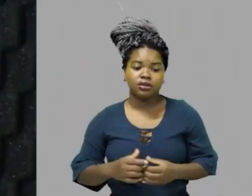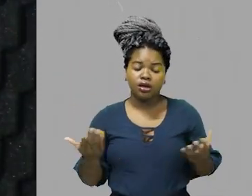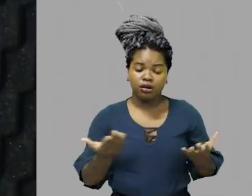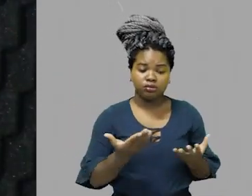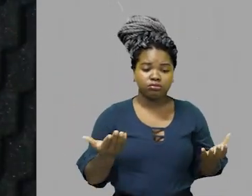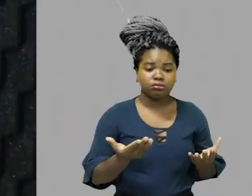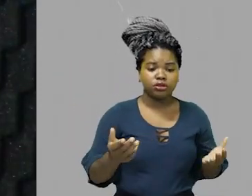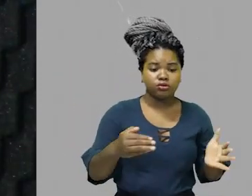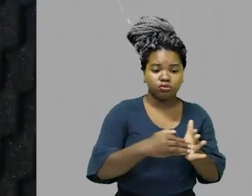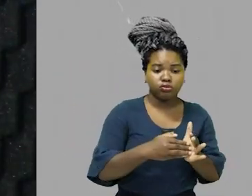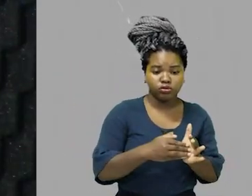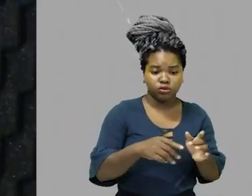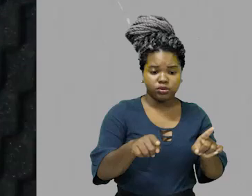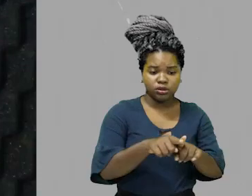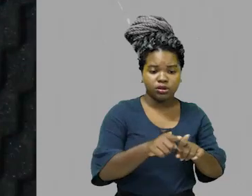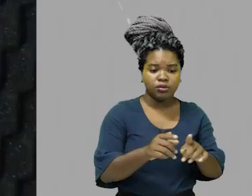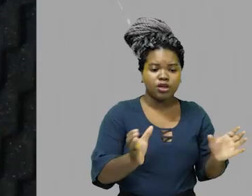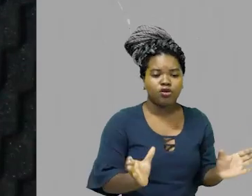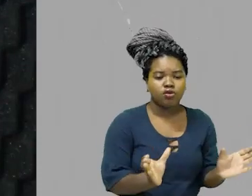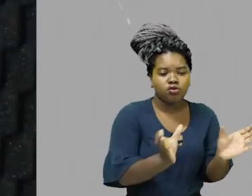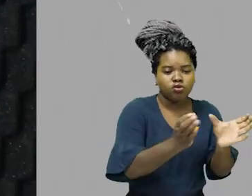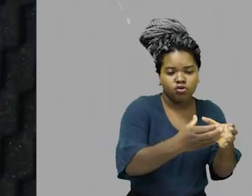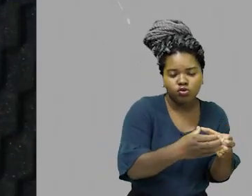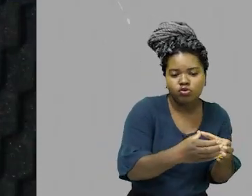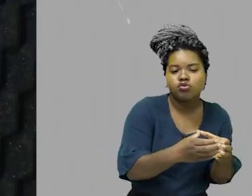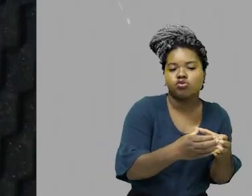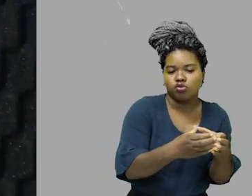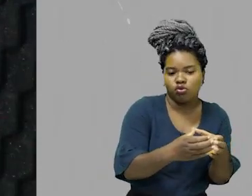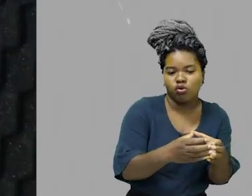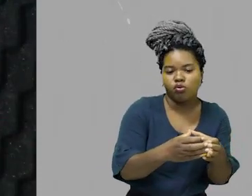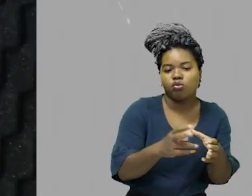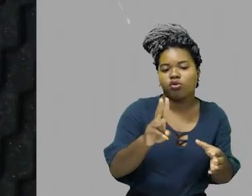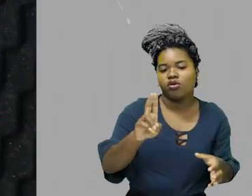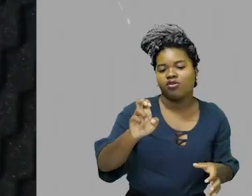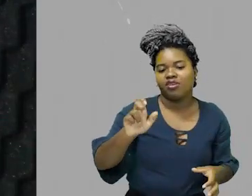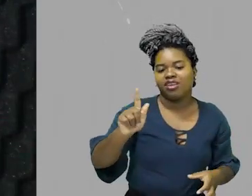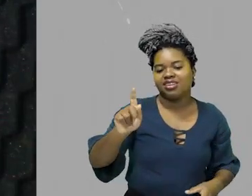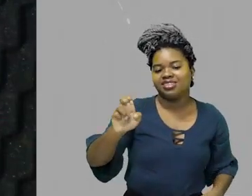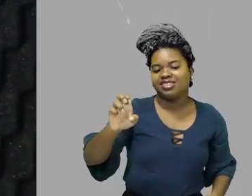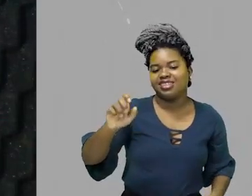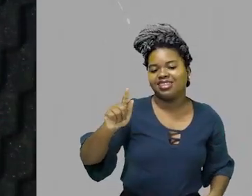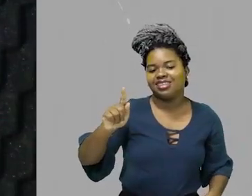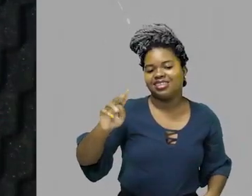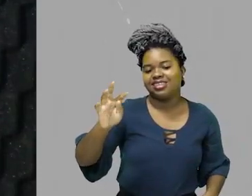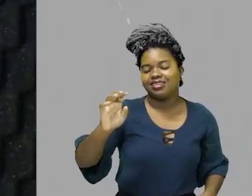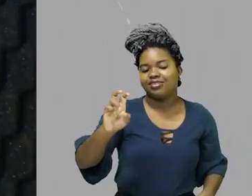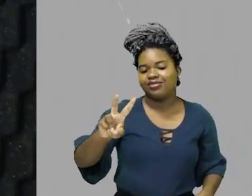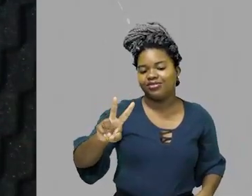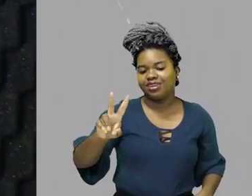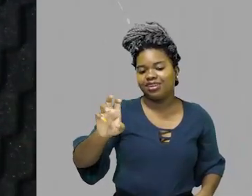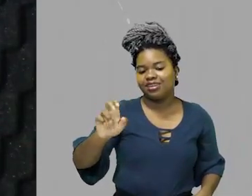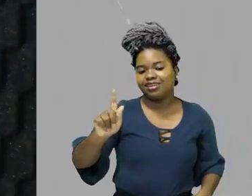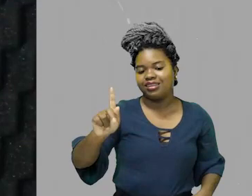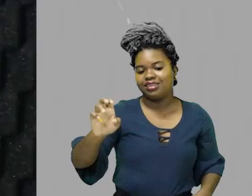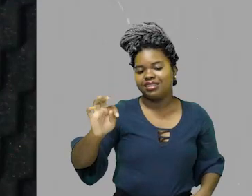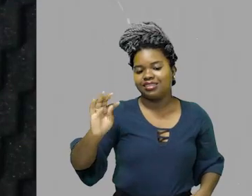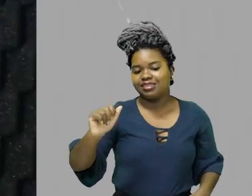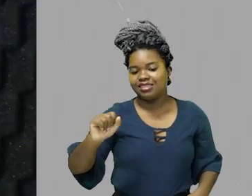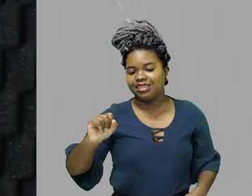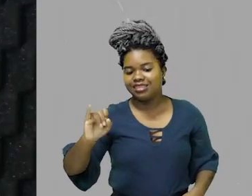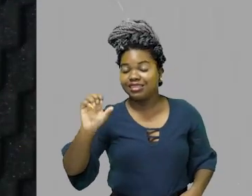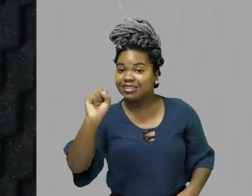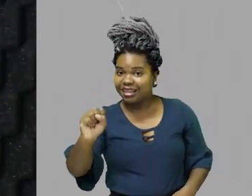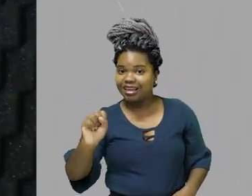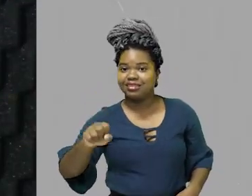sobre os principais grupos de plantas que nós vamos trabalhar ao longo desse bimestre, né, onde nós